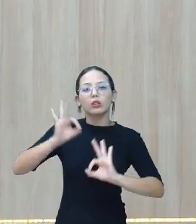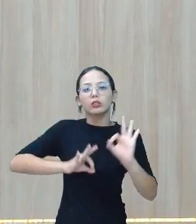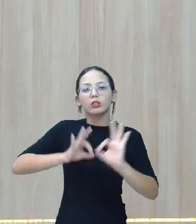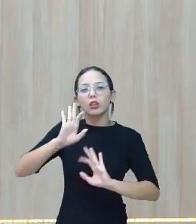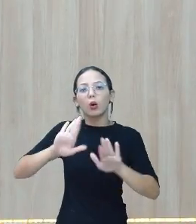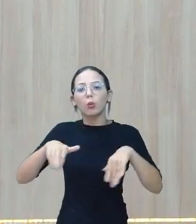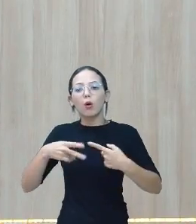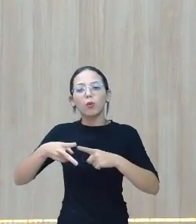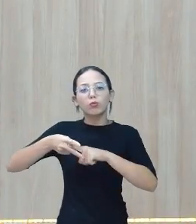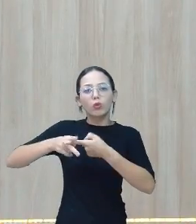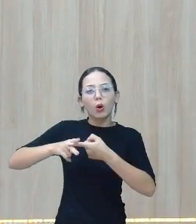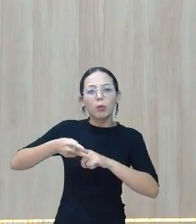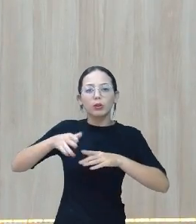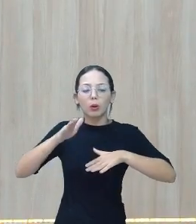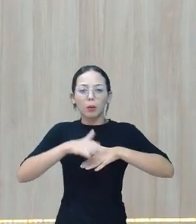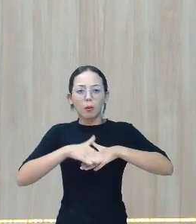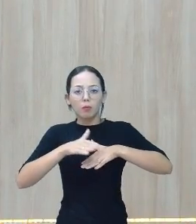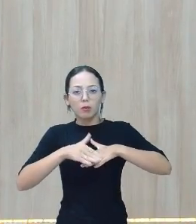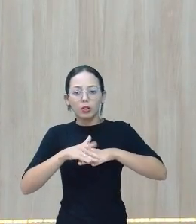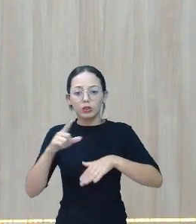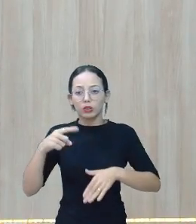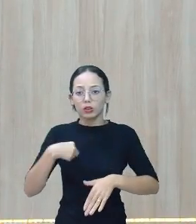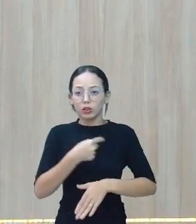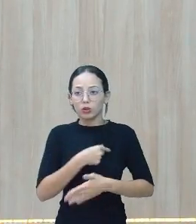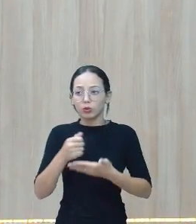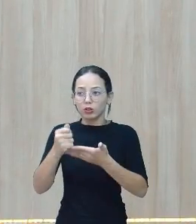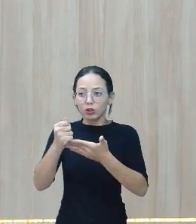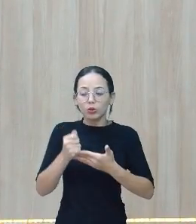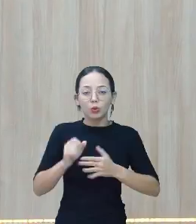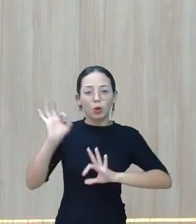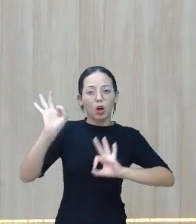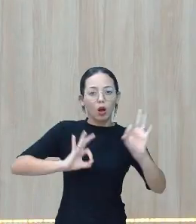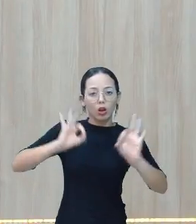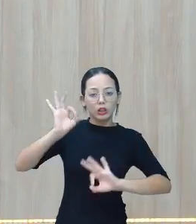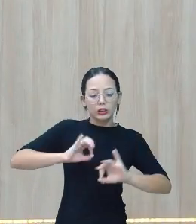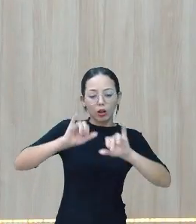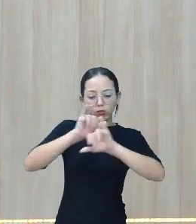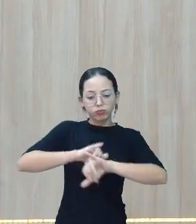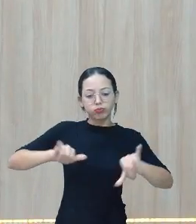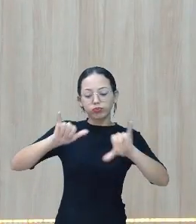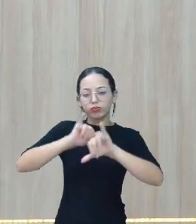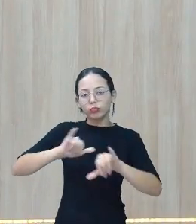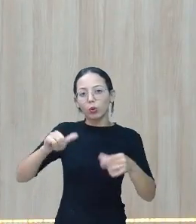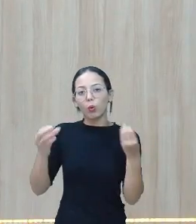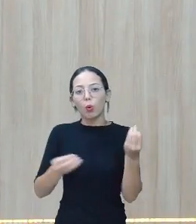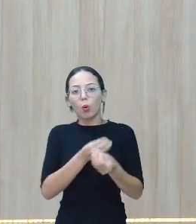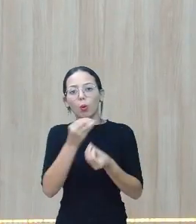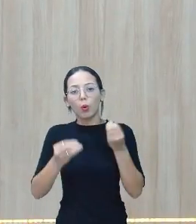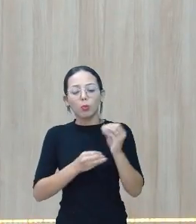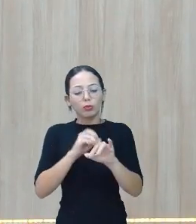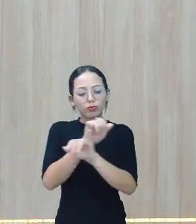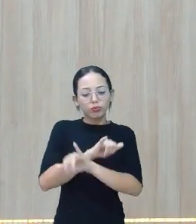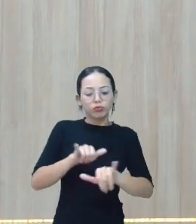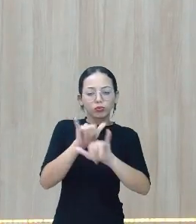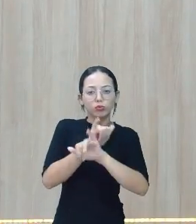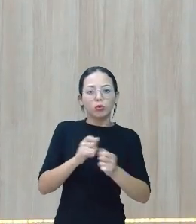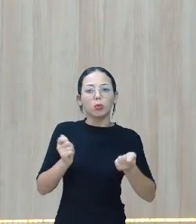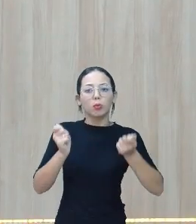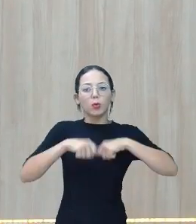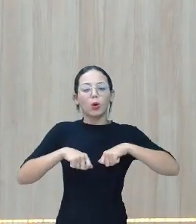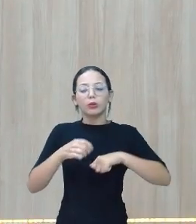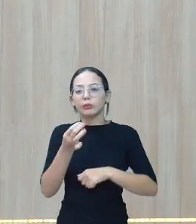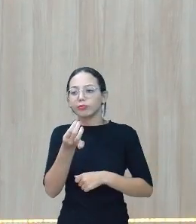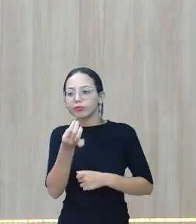são as ferramentas matemáticas que nos ajudam a organizar essas informações. como é que essas informações elas podem